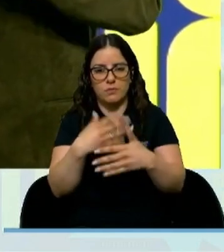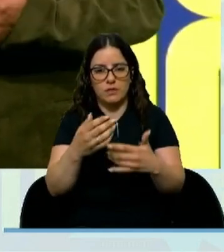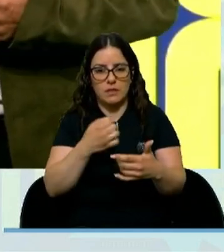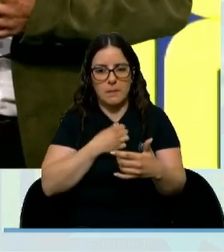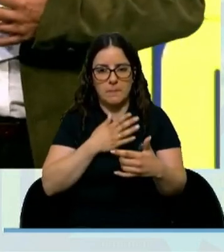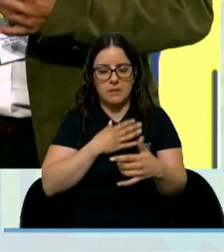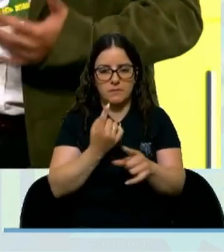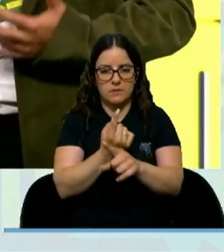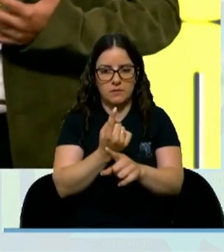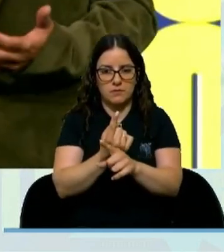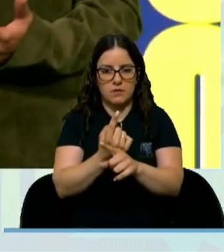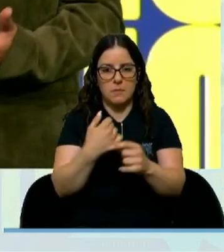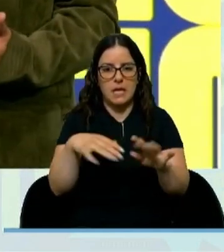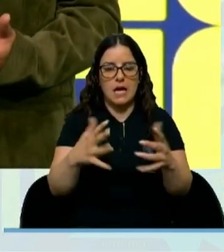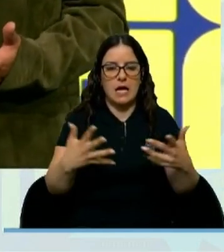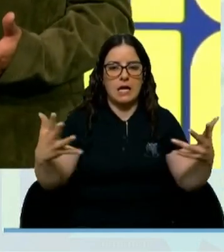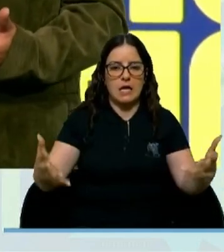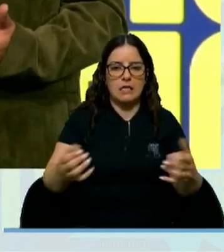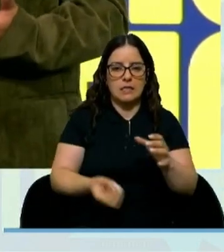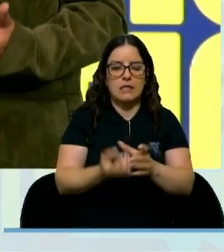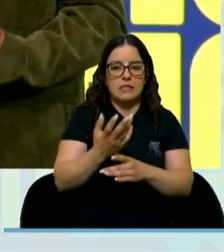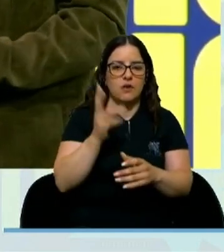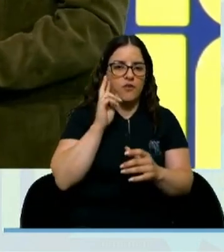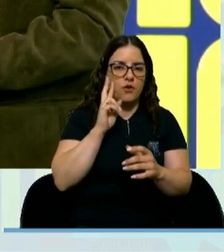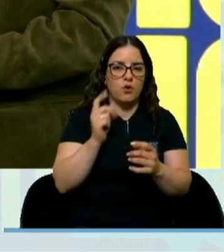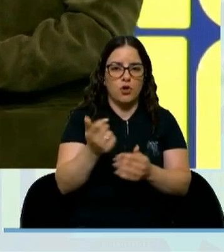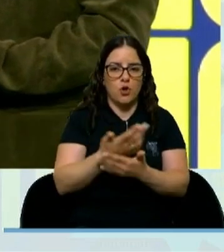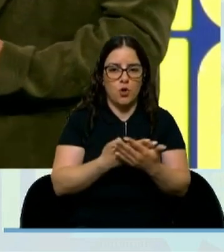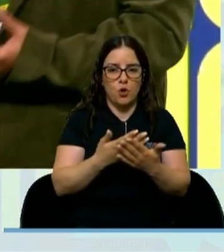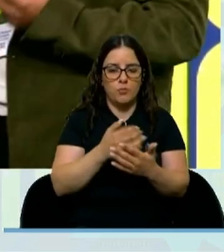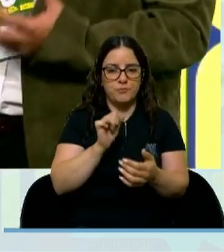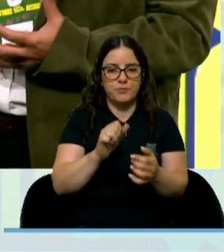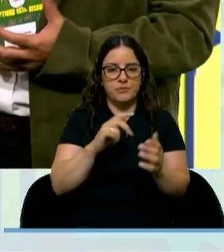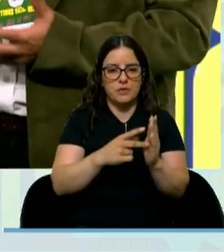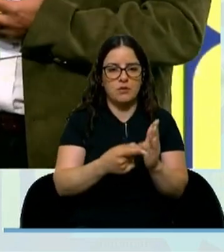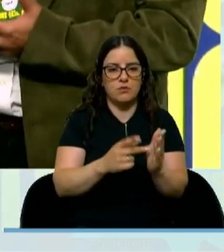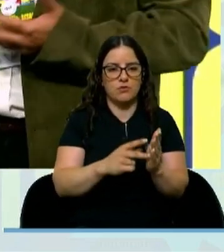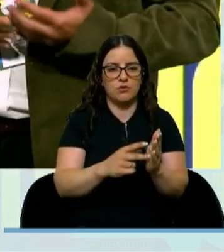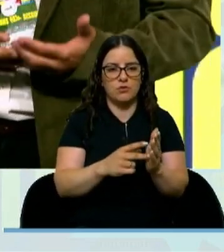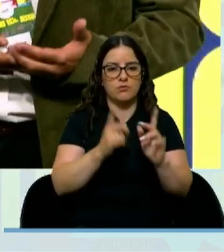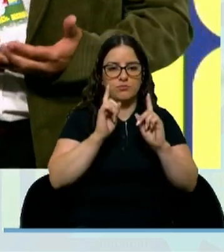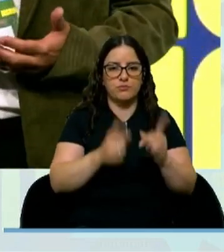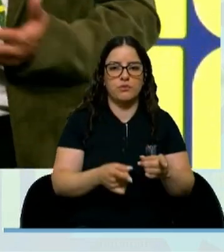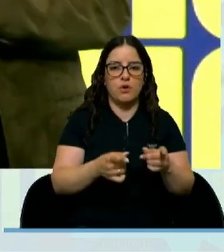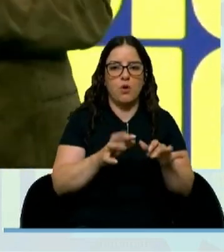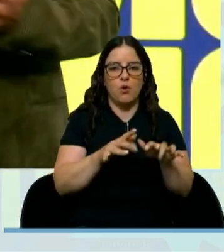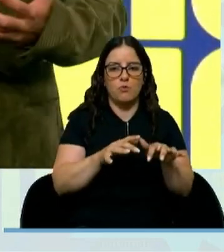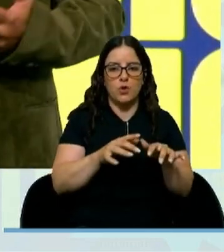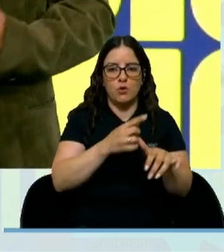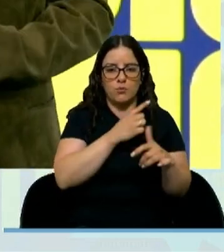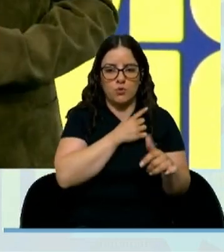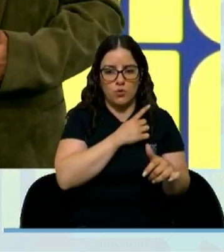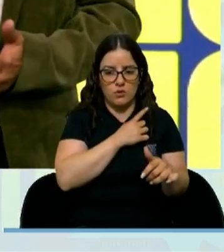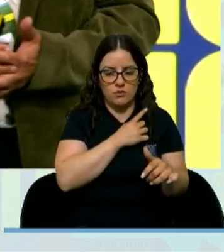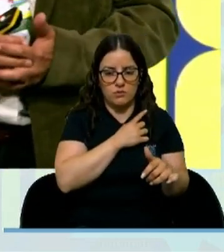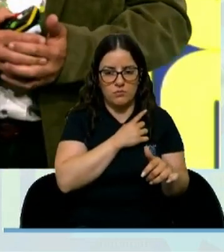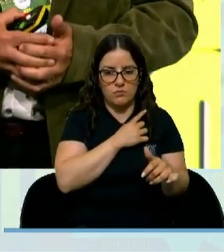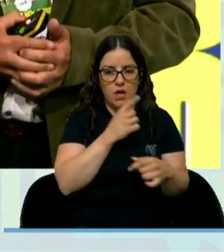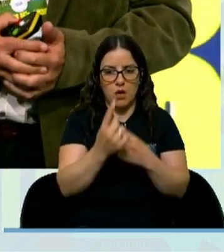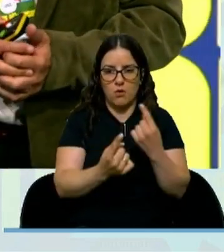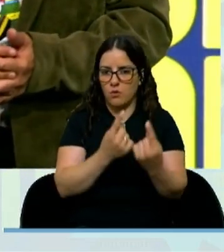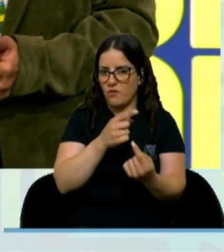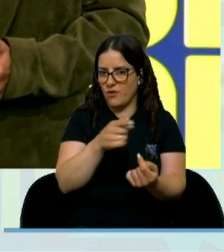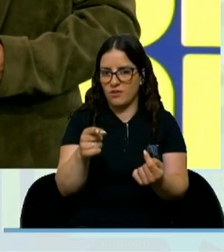a grande criação de valor económico com a tecnologia passou primeiro pelos computadores pessoais, e alguns de vós com